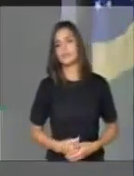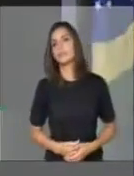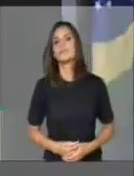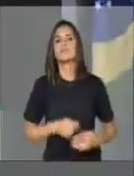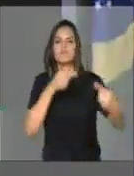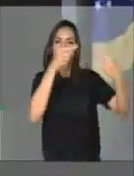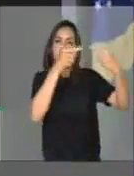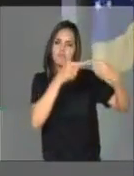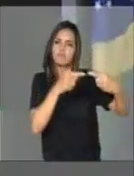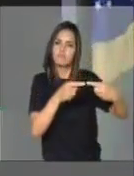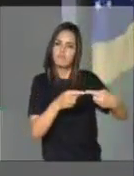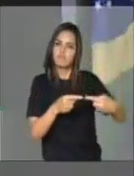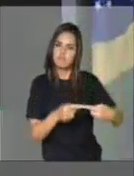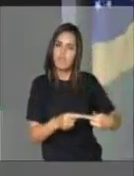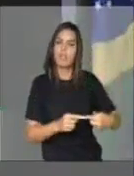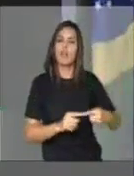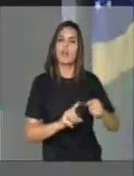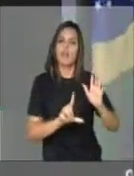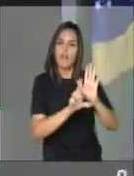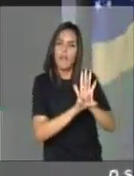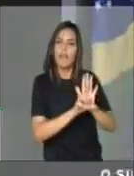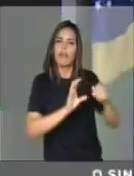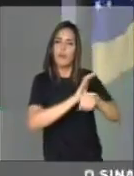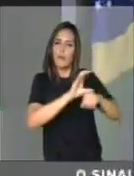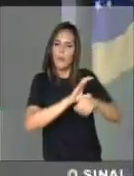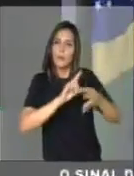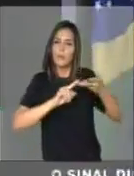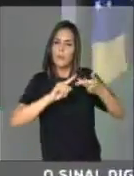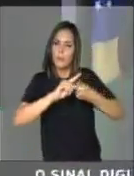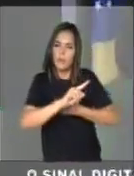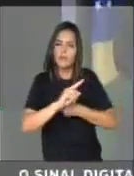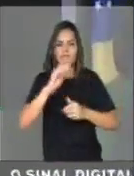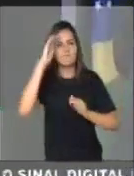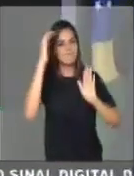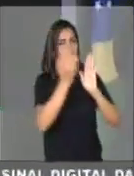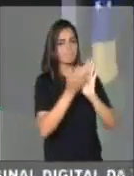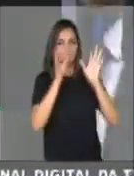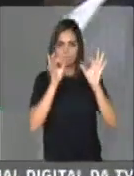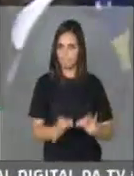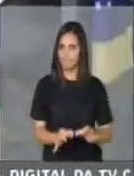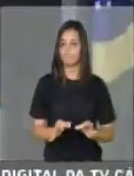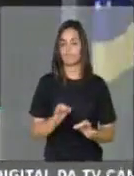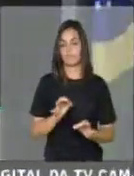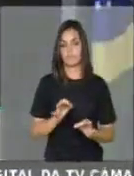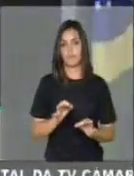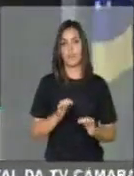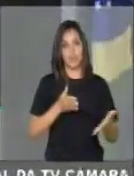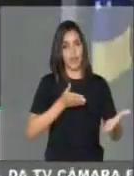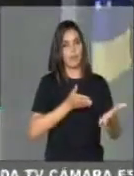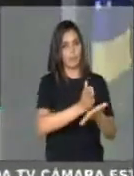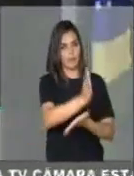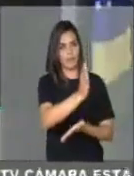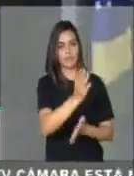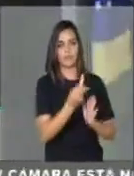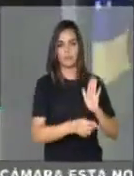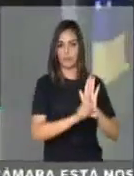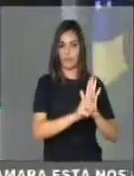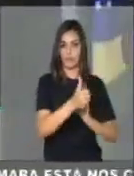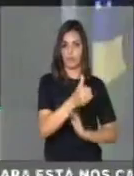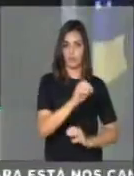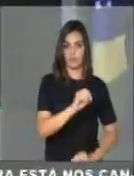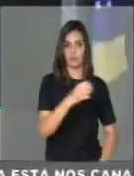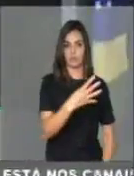Cidadania, voto pela constitucionalidade, juridicidade, legalidade e boa técnica legislativa do PL